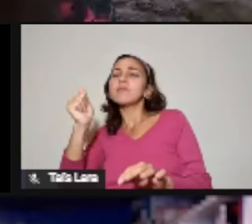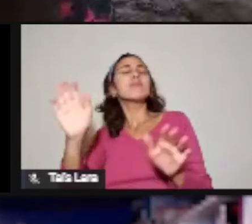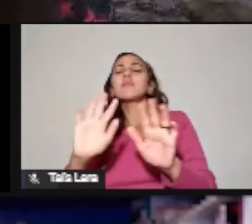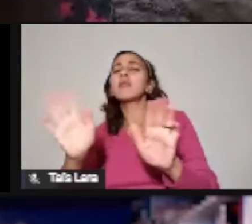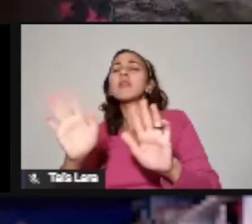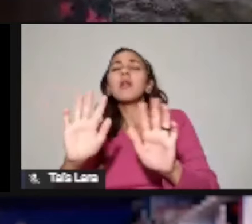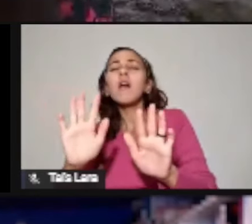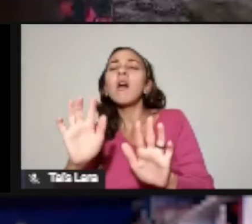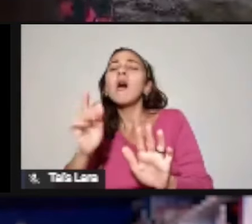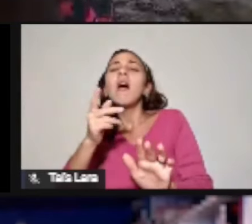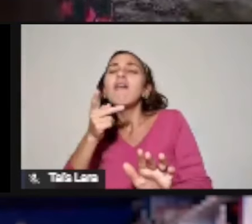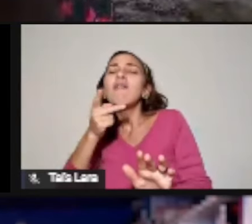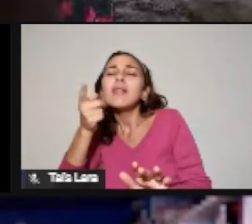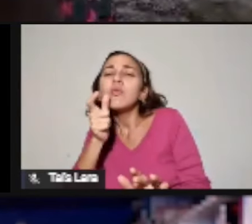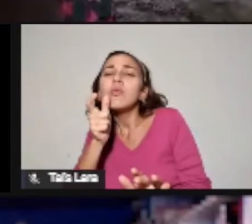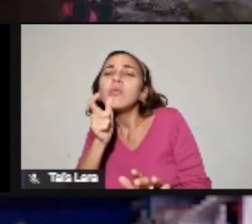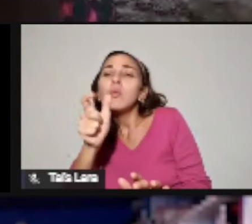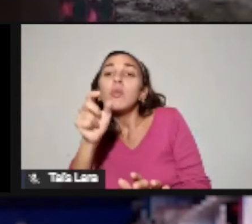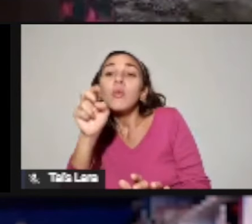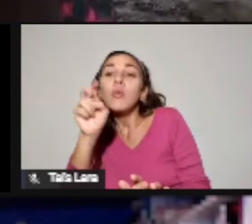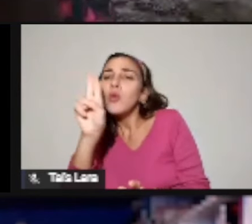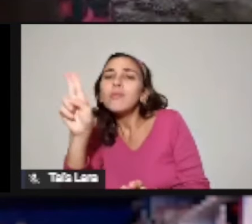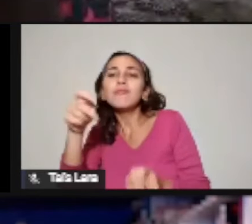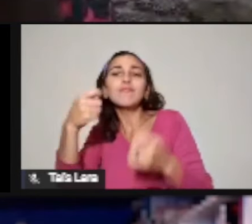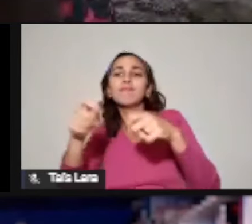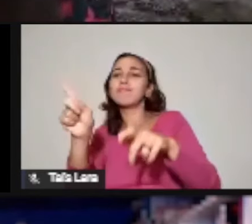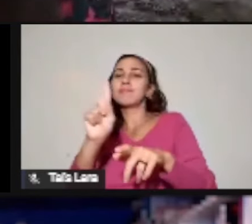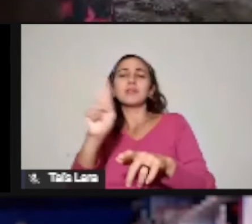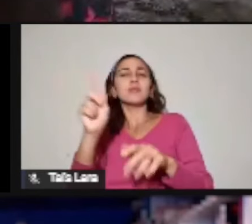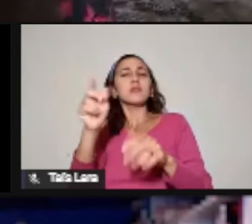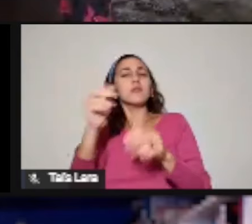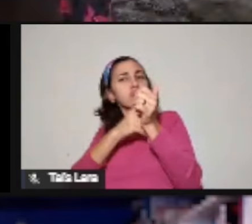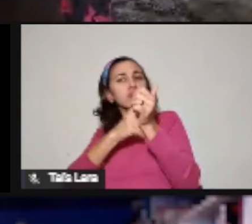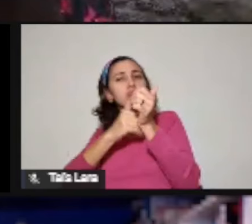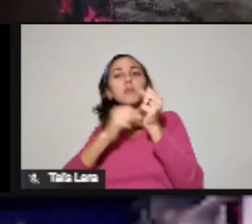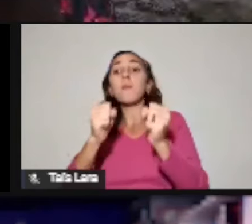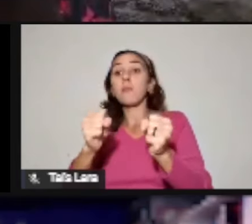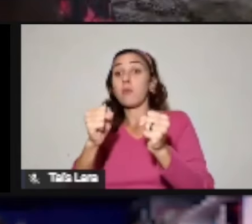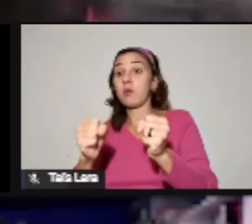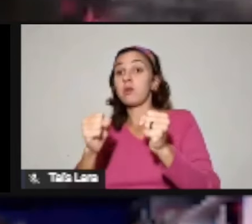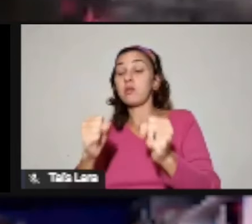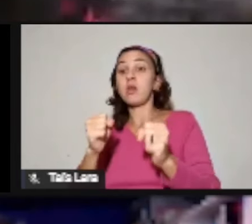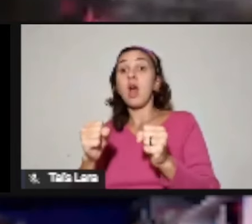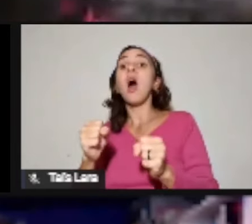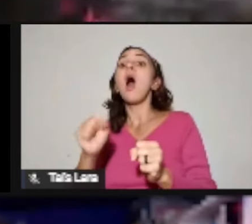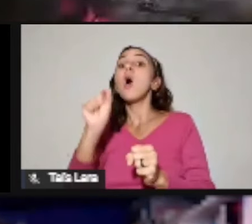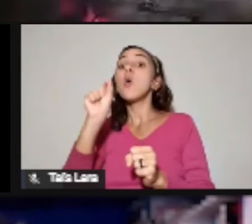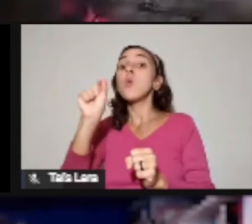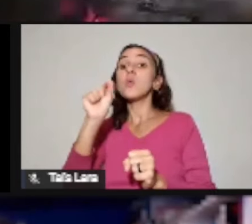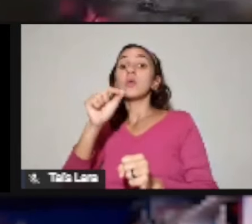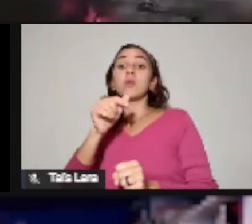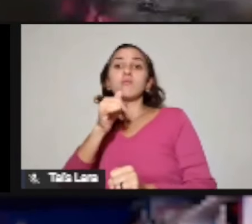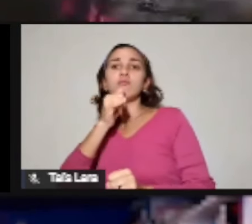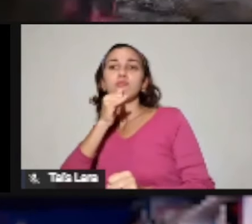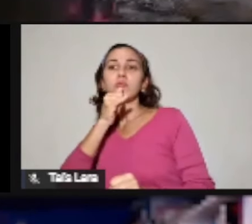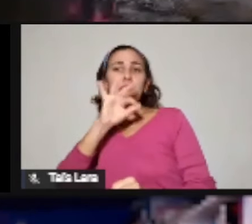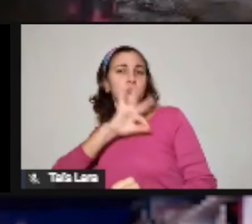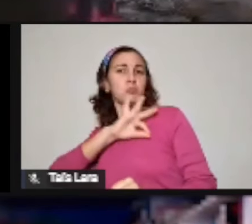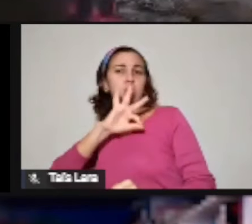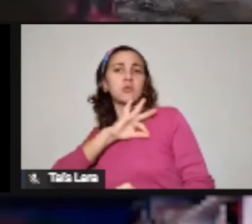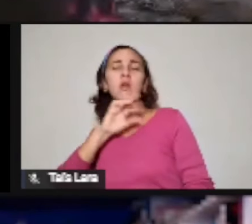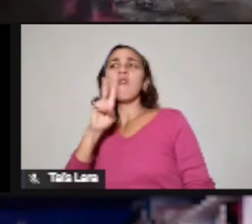investigar e falar, ah, não, sua suspeita, enfim, não tinha nada. Ou, puxa, essa suspeita realmente tinha alguma coisa. Né? Acho que é muito